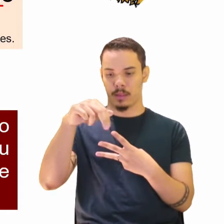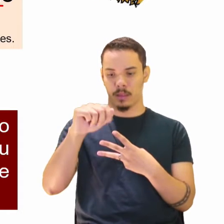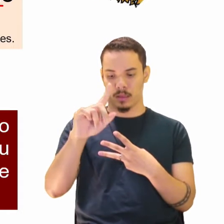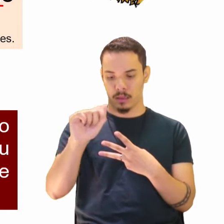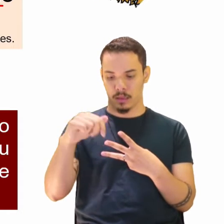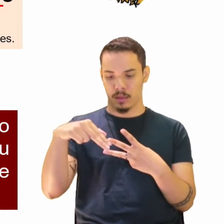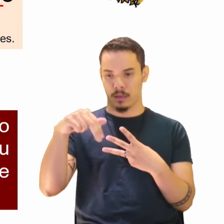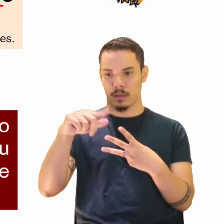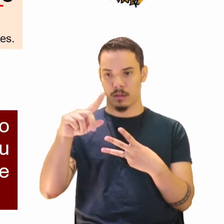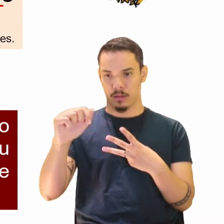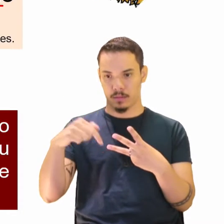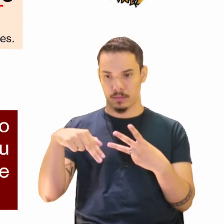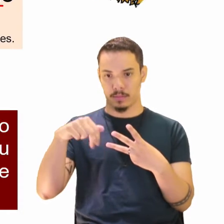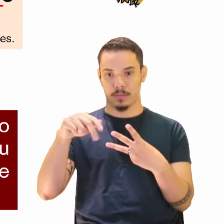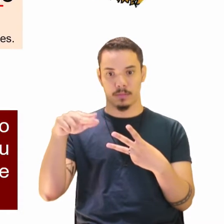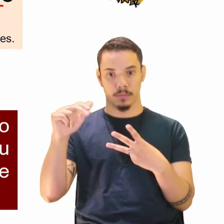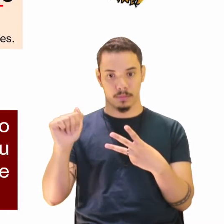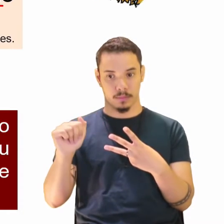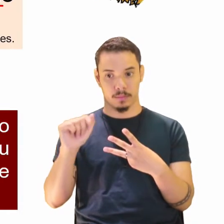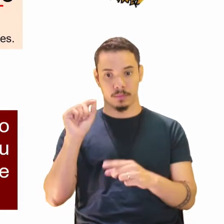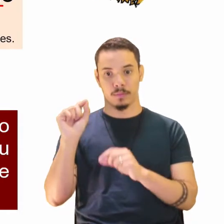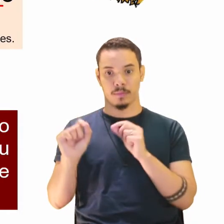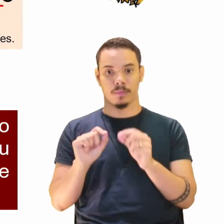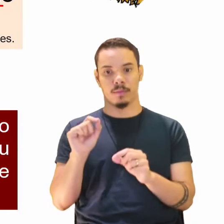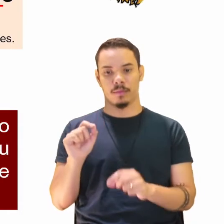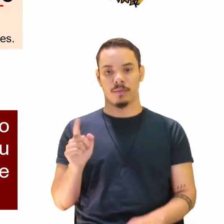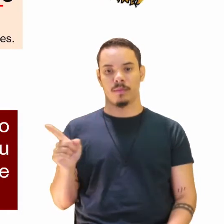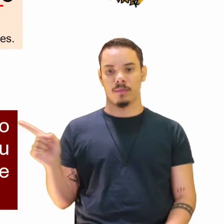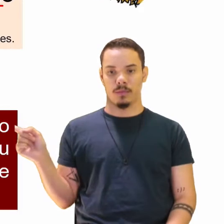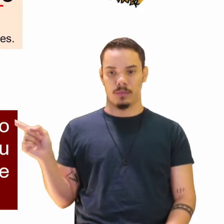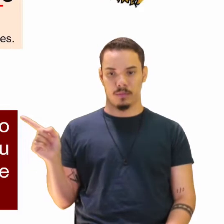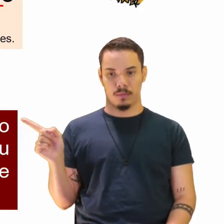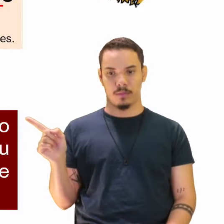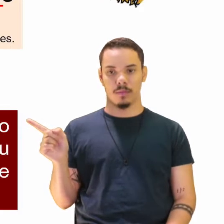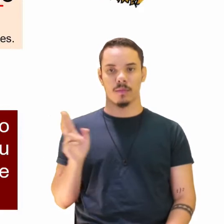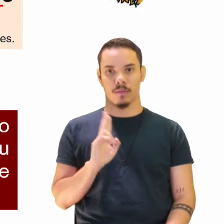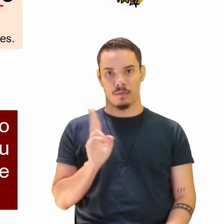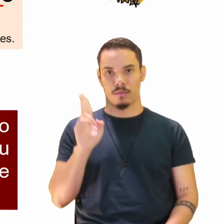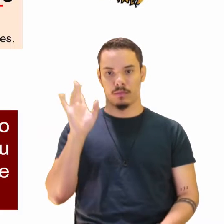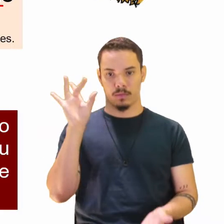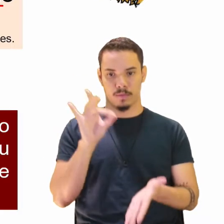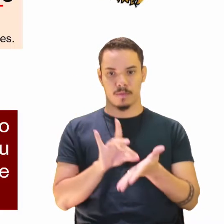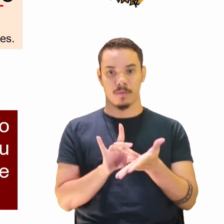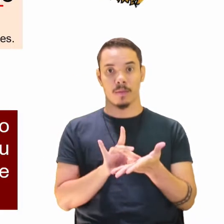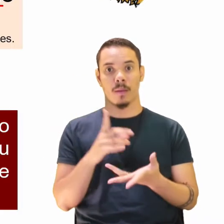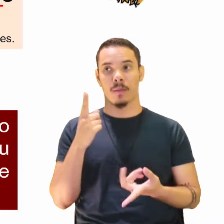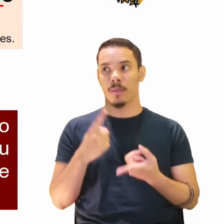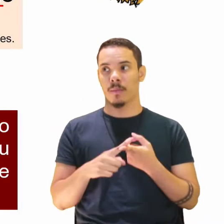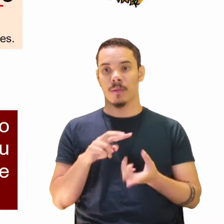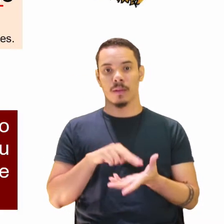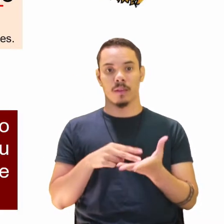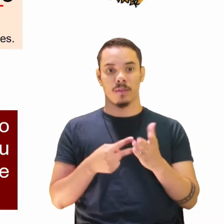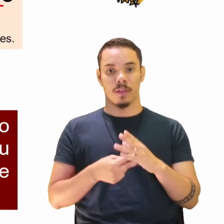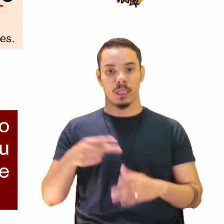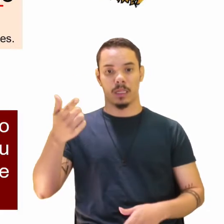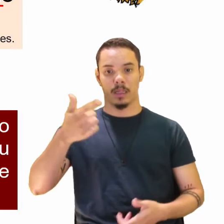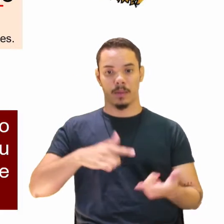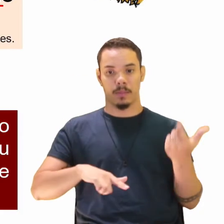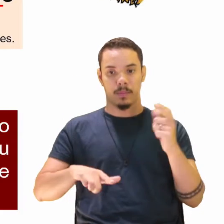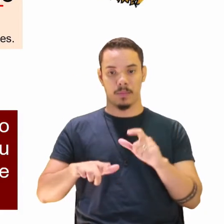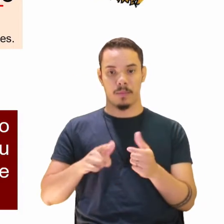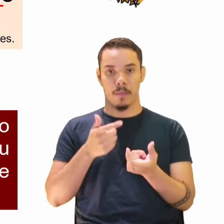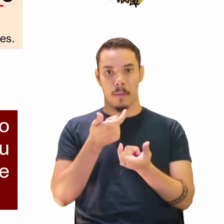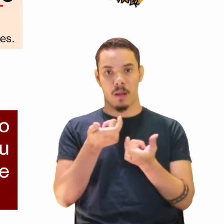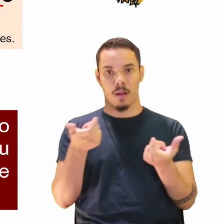não vai ser anáfora, mas sim, ó, aqui, ó, epístrofe, tá? Que é a repetição de palavra